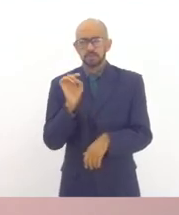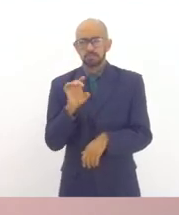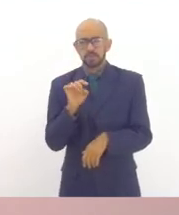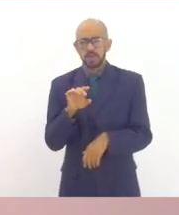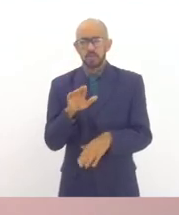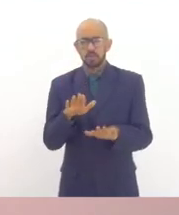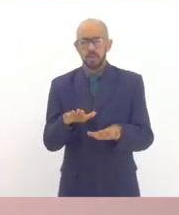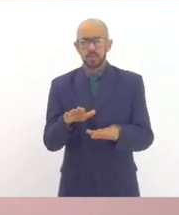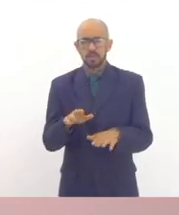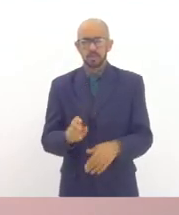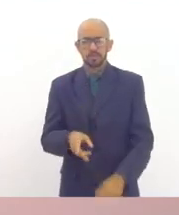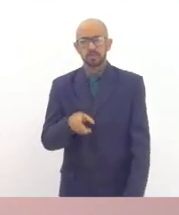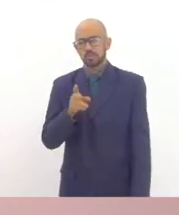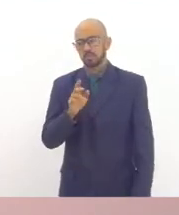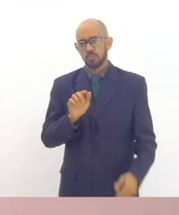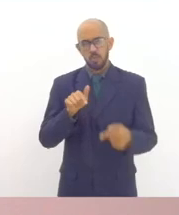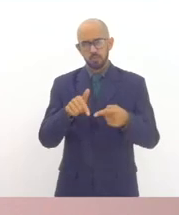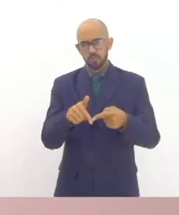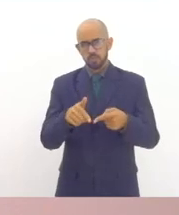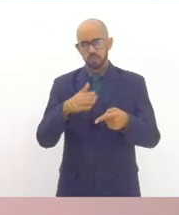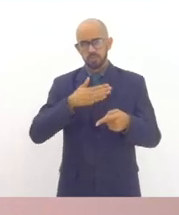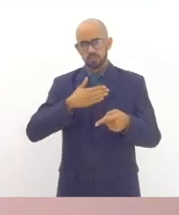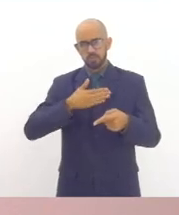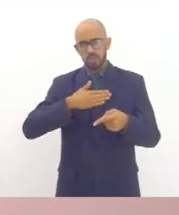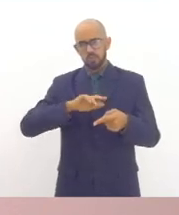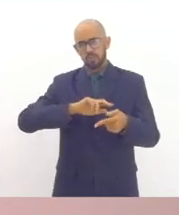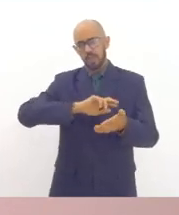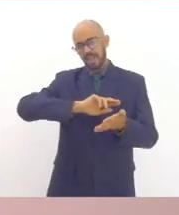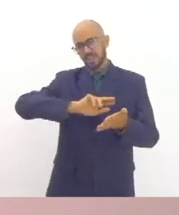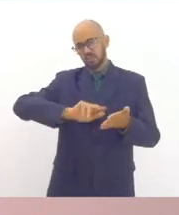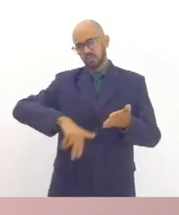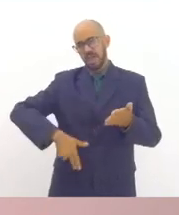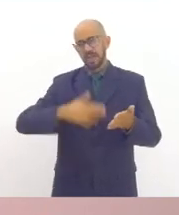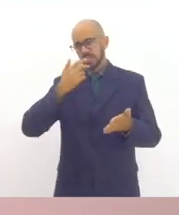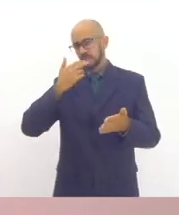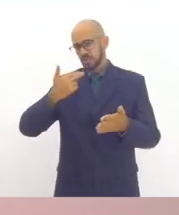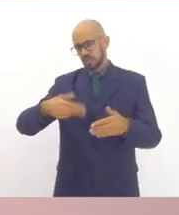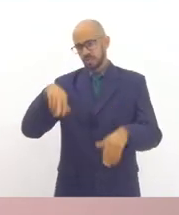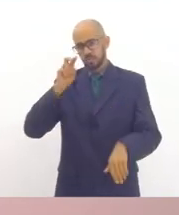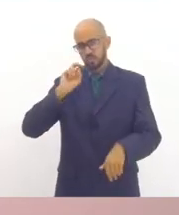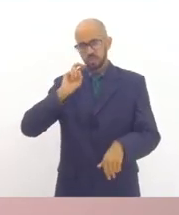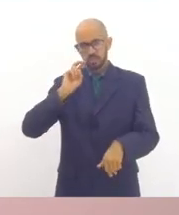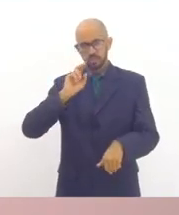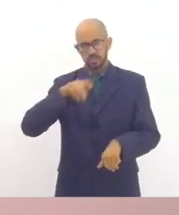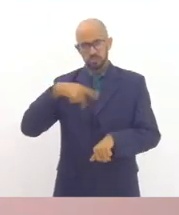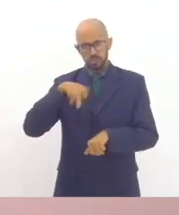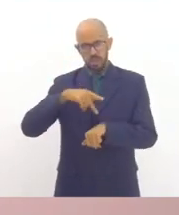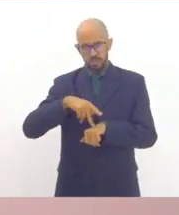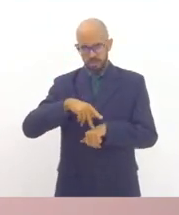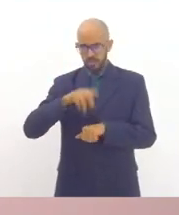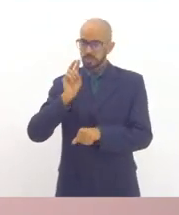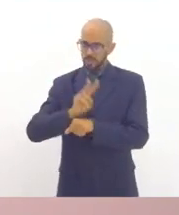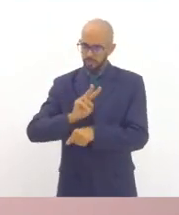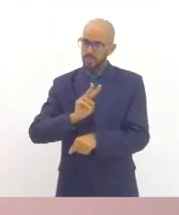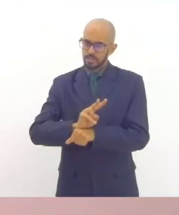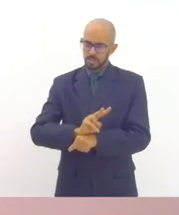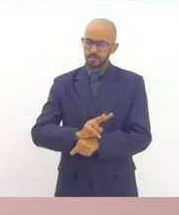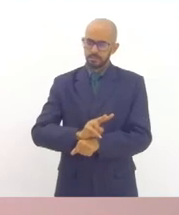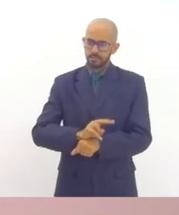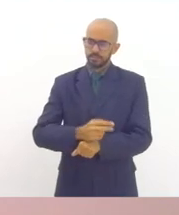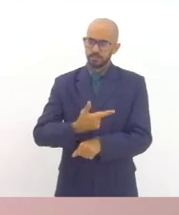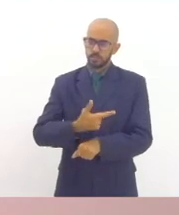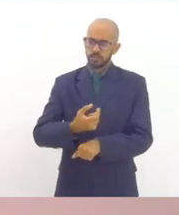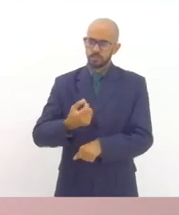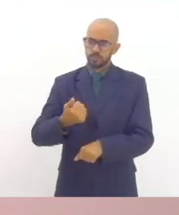minha meta sempre foi defender as línguas estrangeiras. Tá? Então, em 2018,